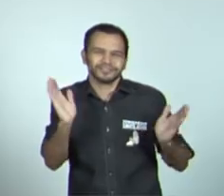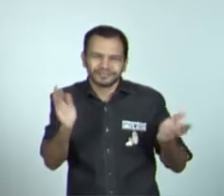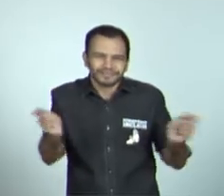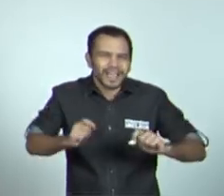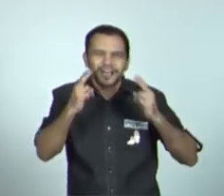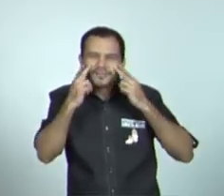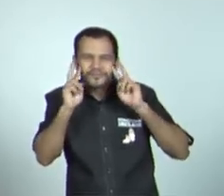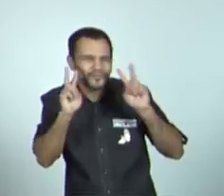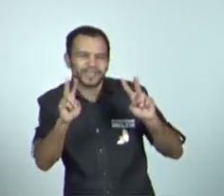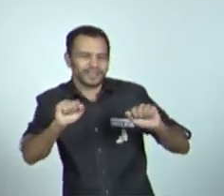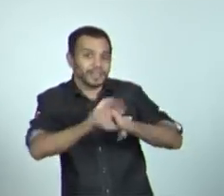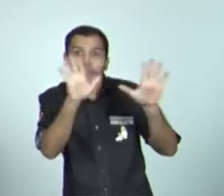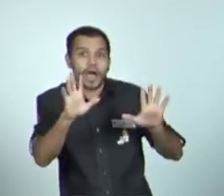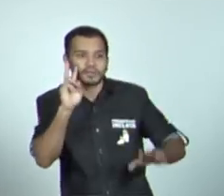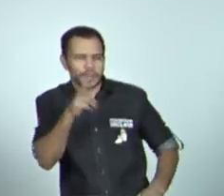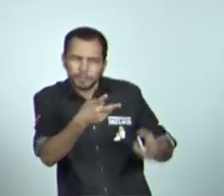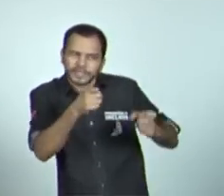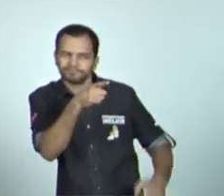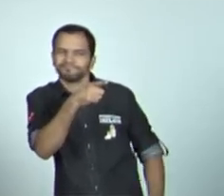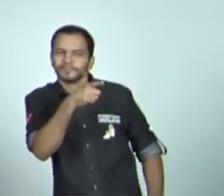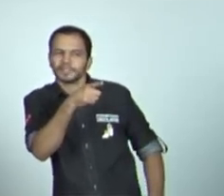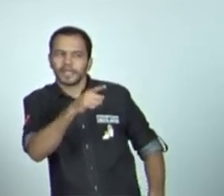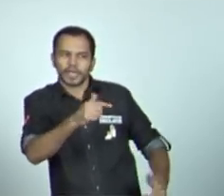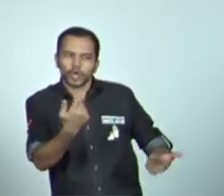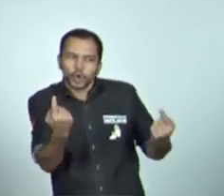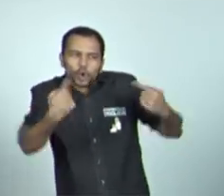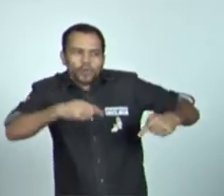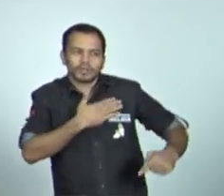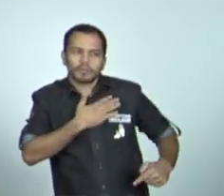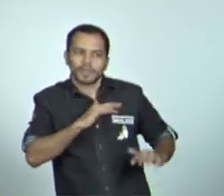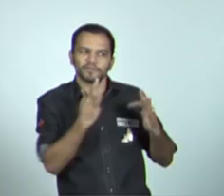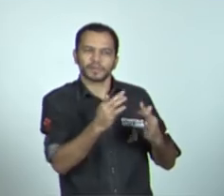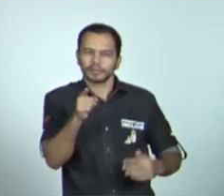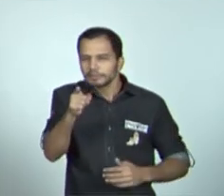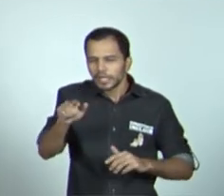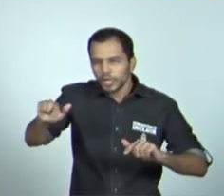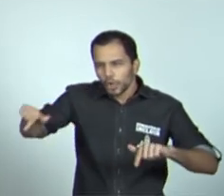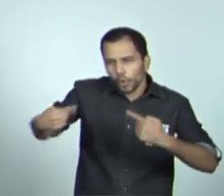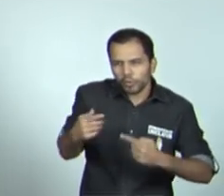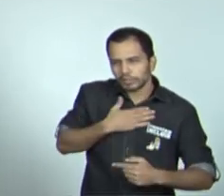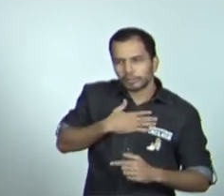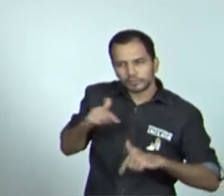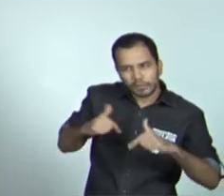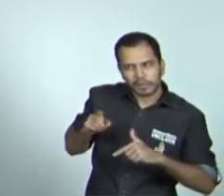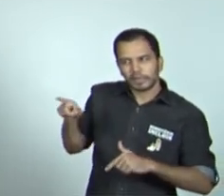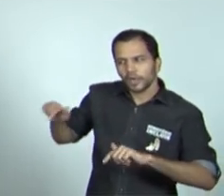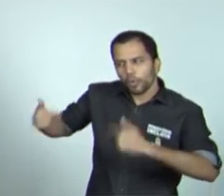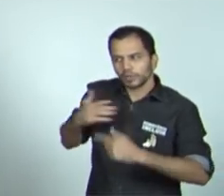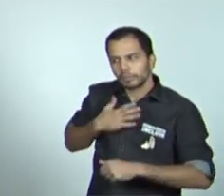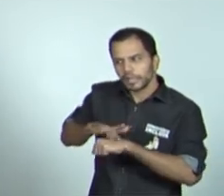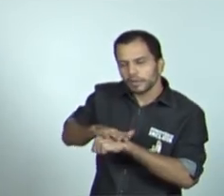enfrentá-la já sabe da onde vem e como você vai reagir o pior de tudo é ameaça que você não